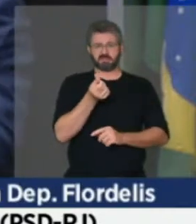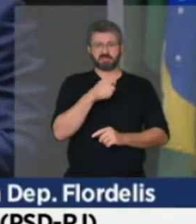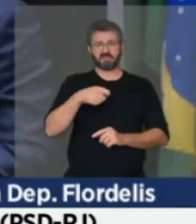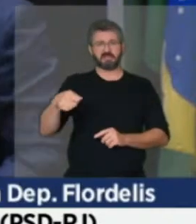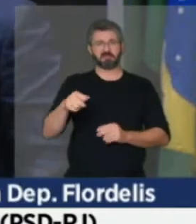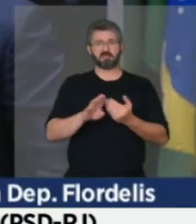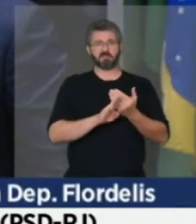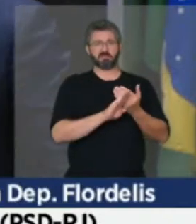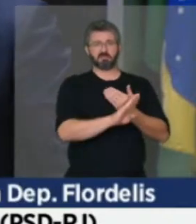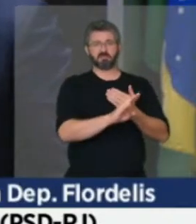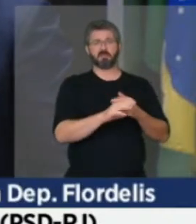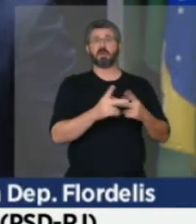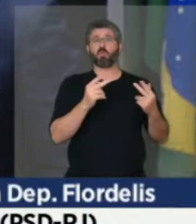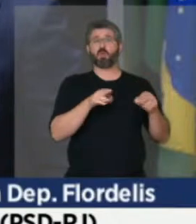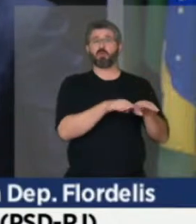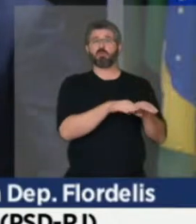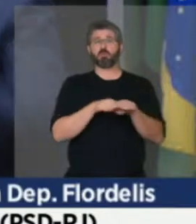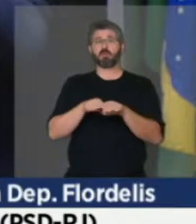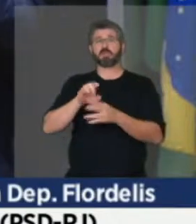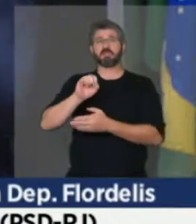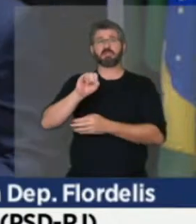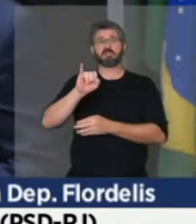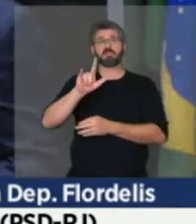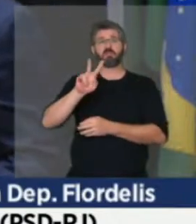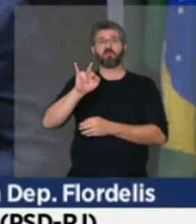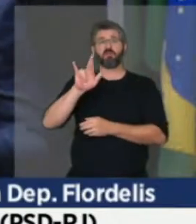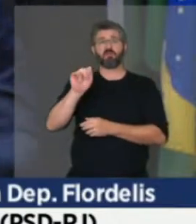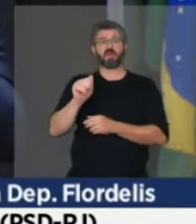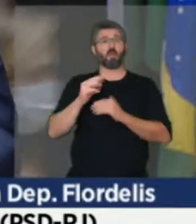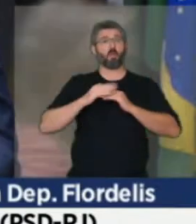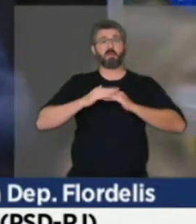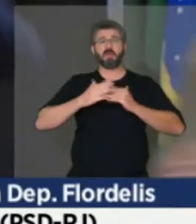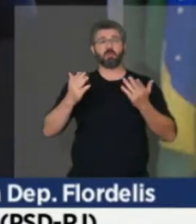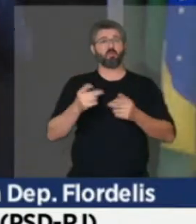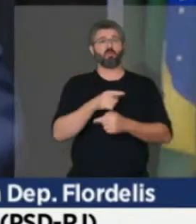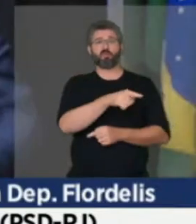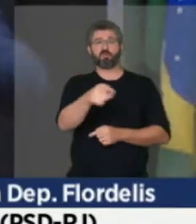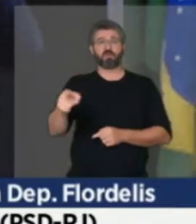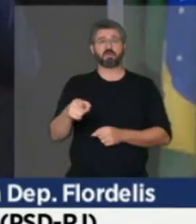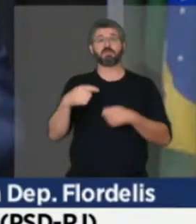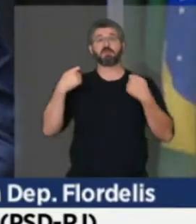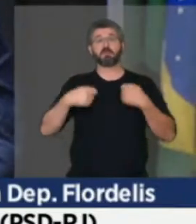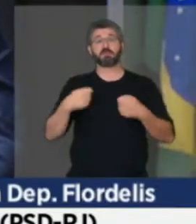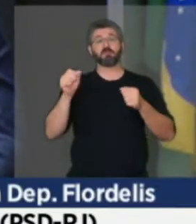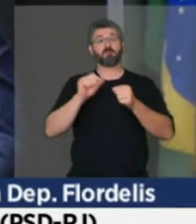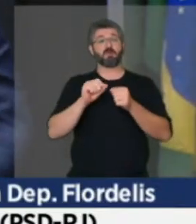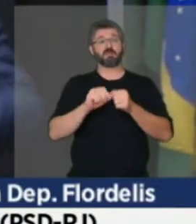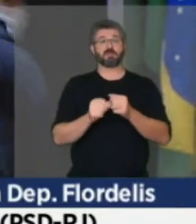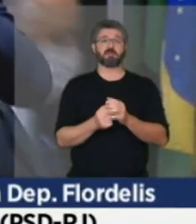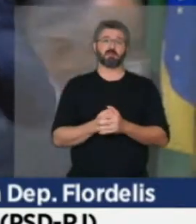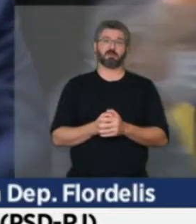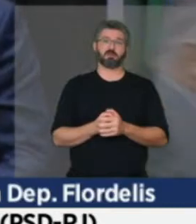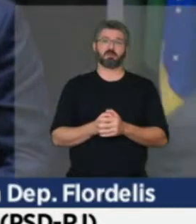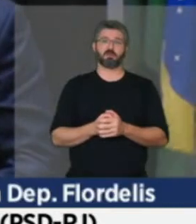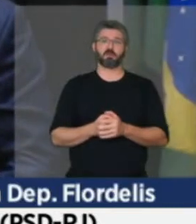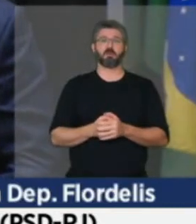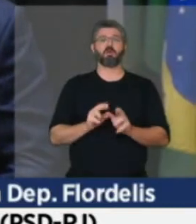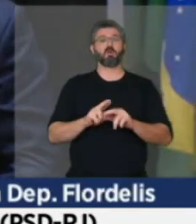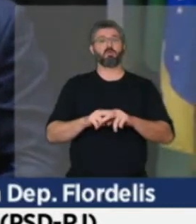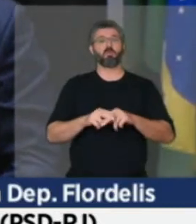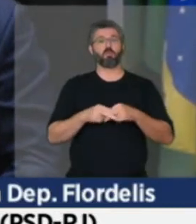por isonomia com Daniel Silveira. É o mínimo que os senhores e as senhoras devem fazer por lisura,